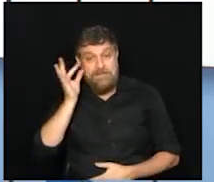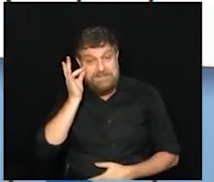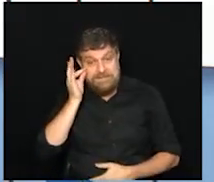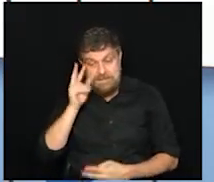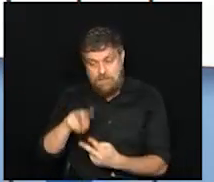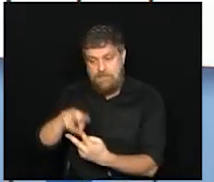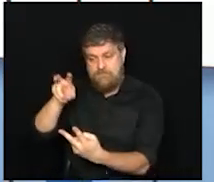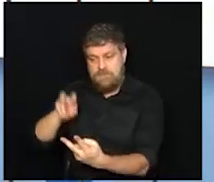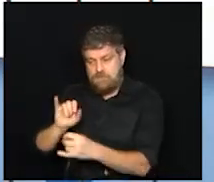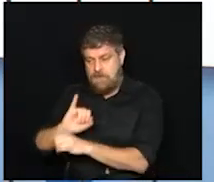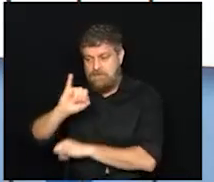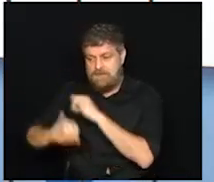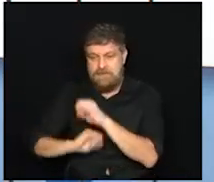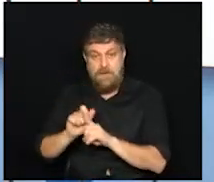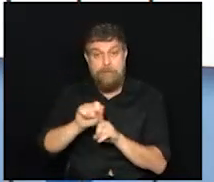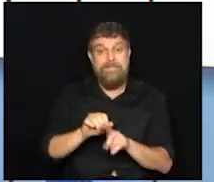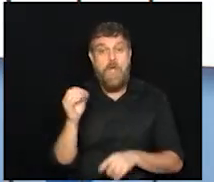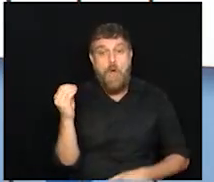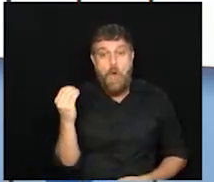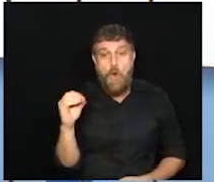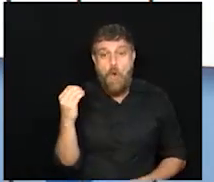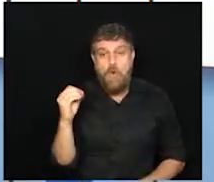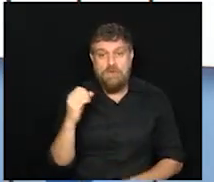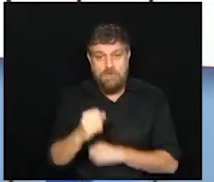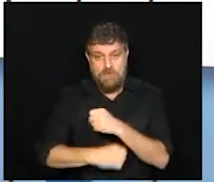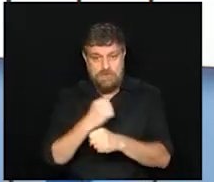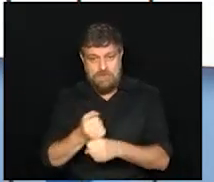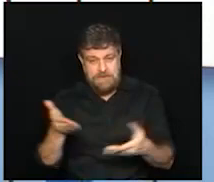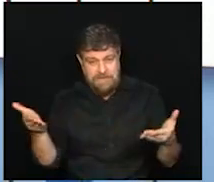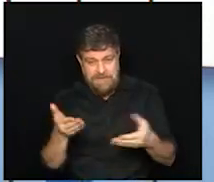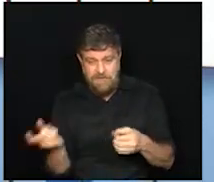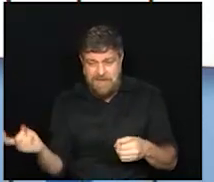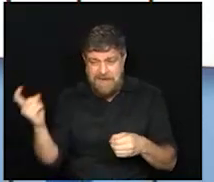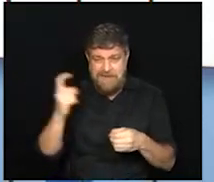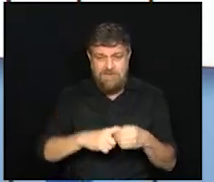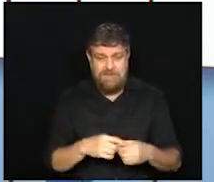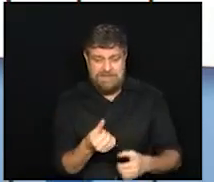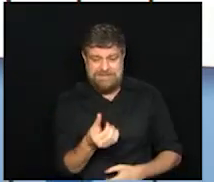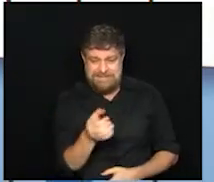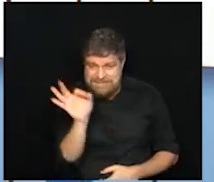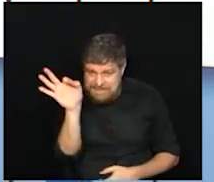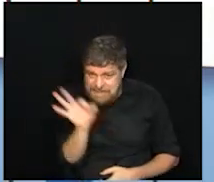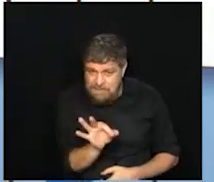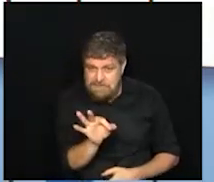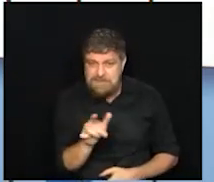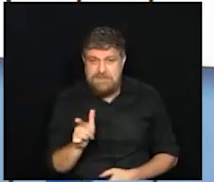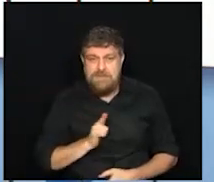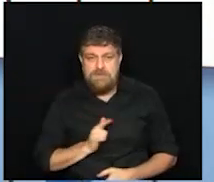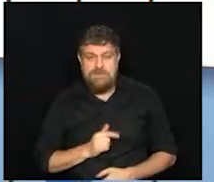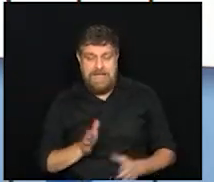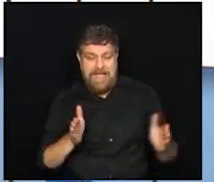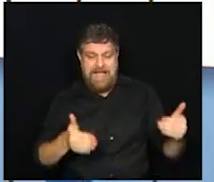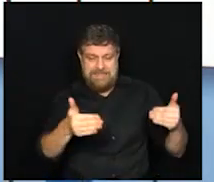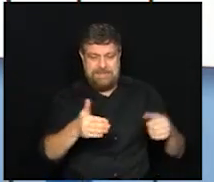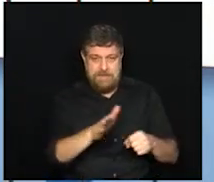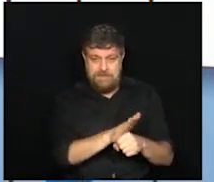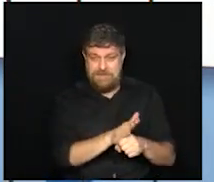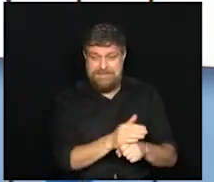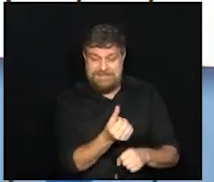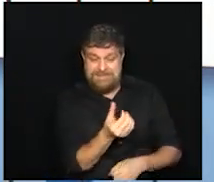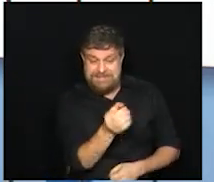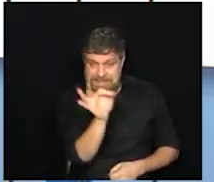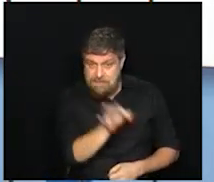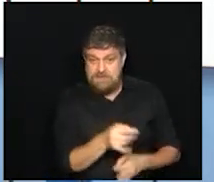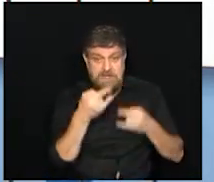a partir de outubro deste ano. Essa volta seria com 60% da ocupação das salas de aula, uso